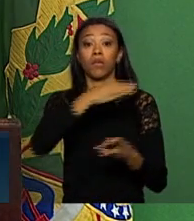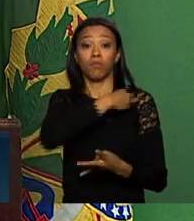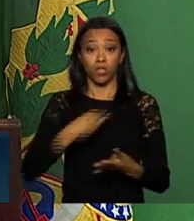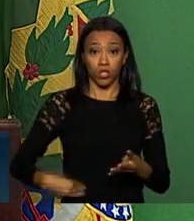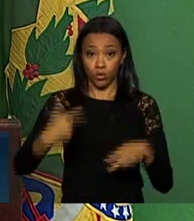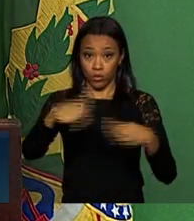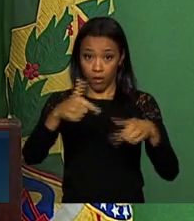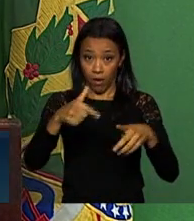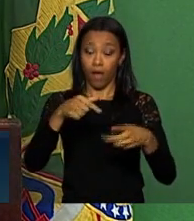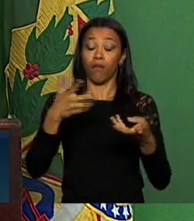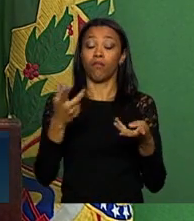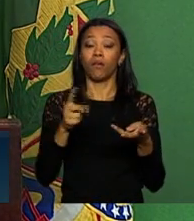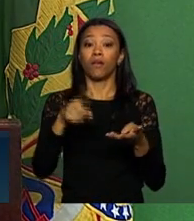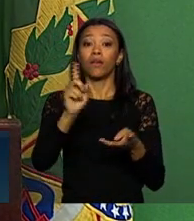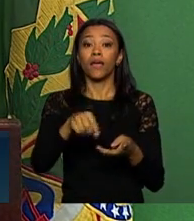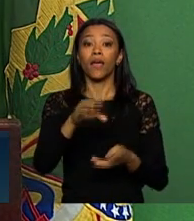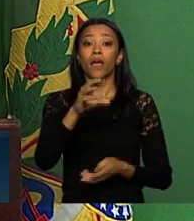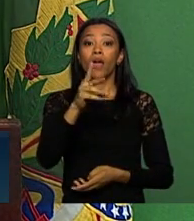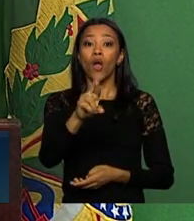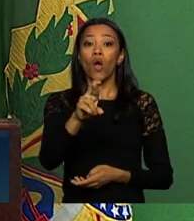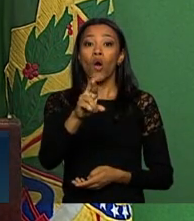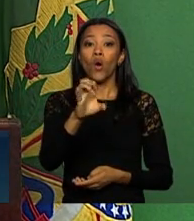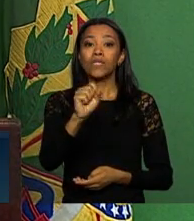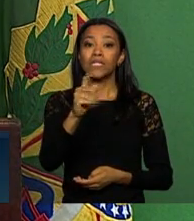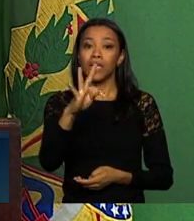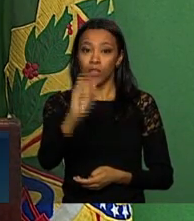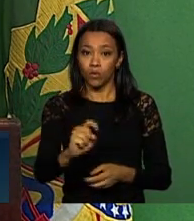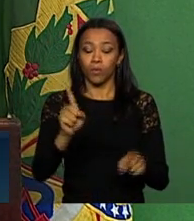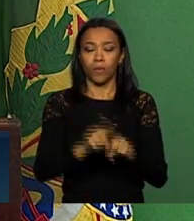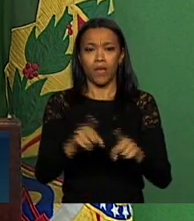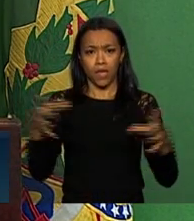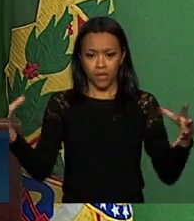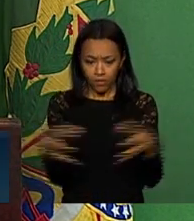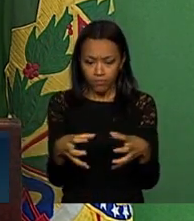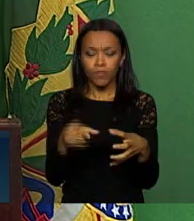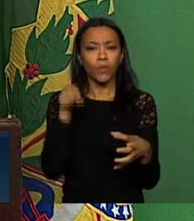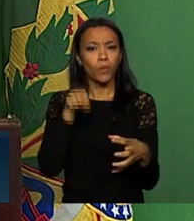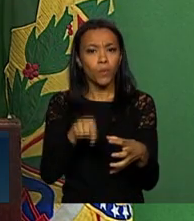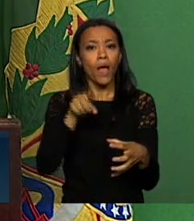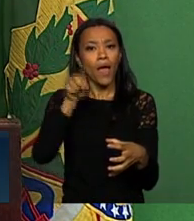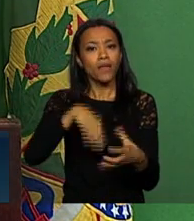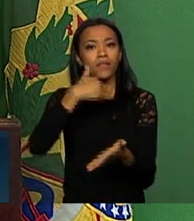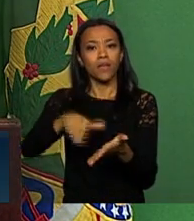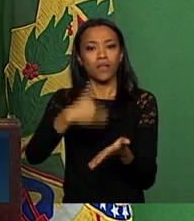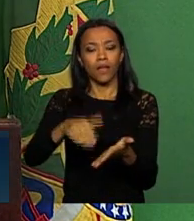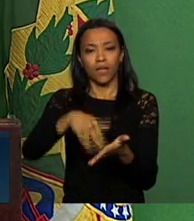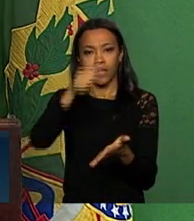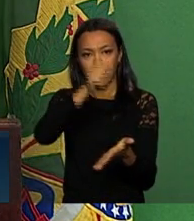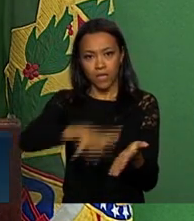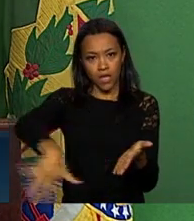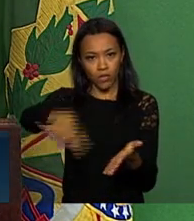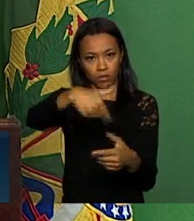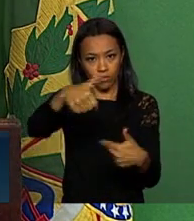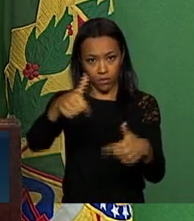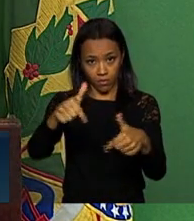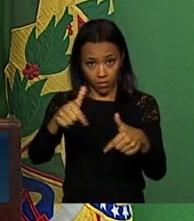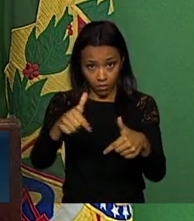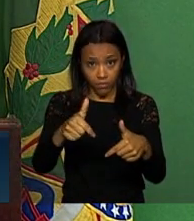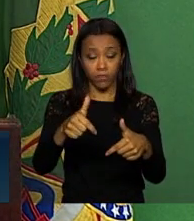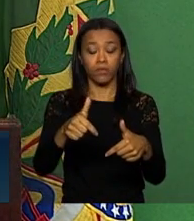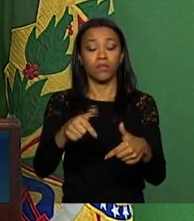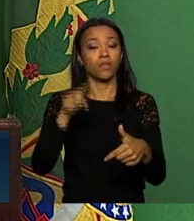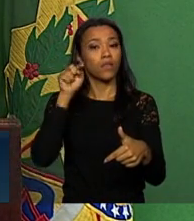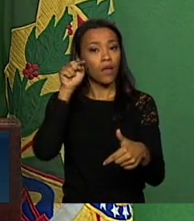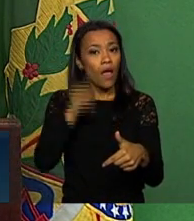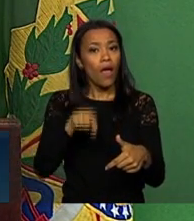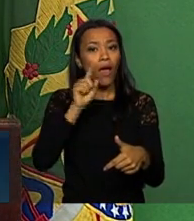Previdência Social Ministro Miguel Rosseto integra Esse Ministério a secretaria nacional do trabalho